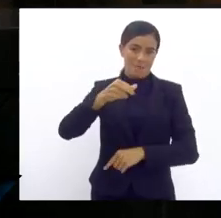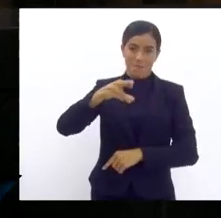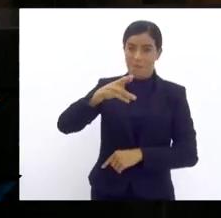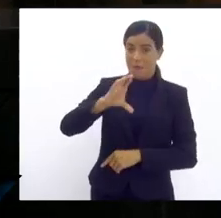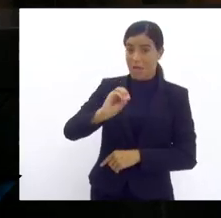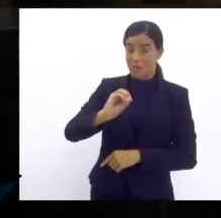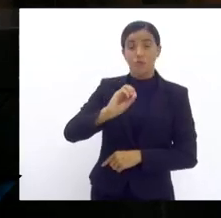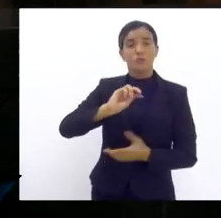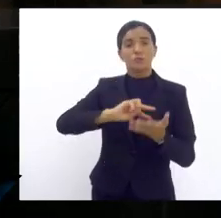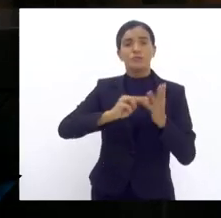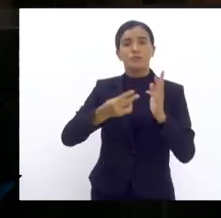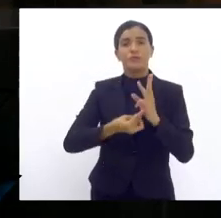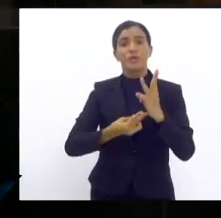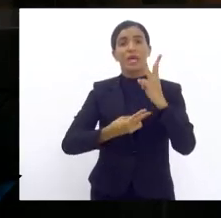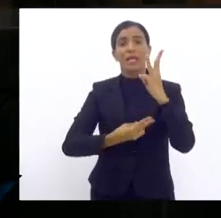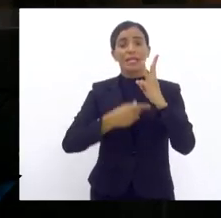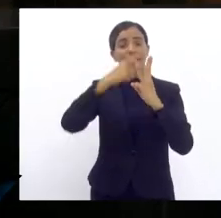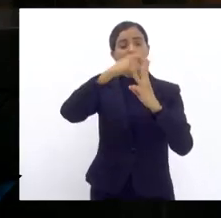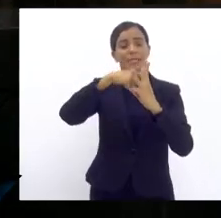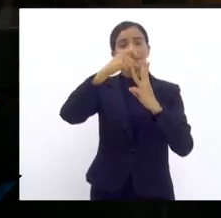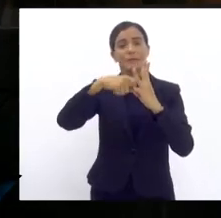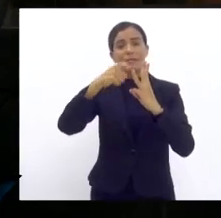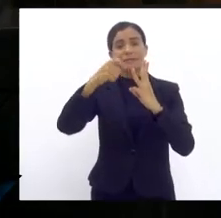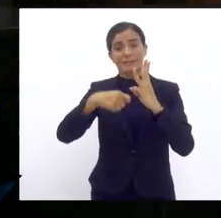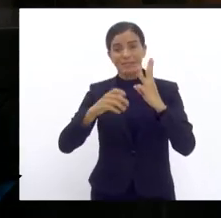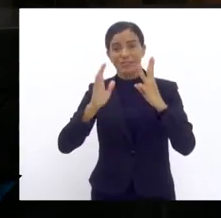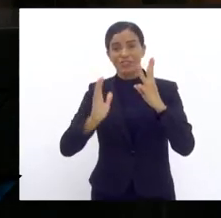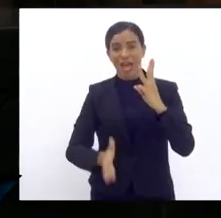trimestre de 2023